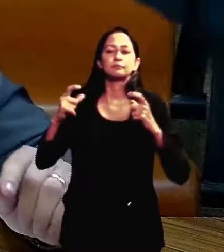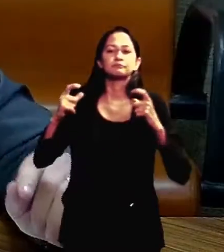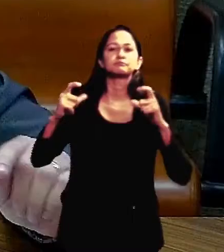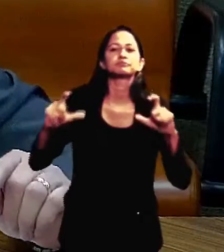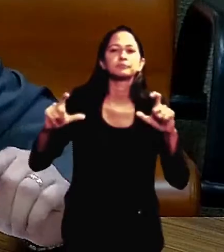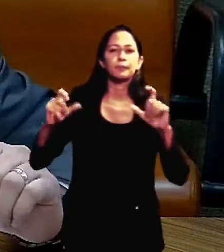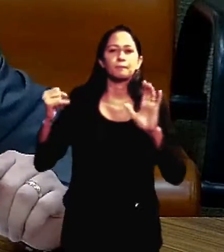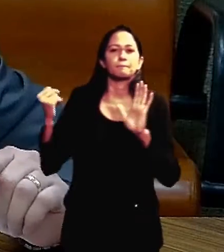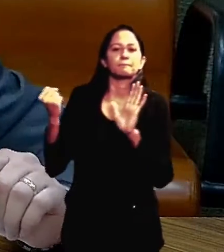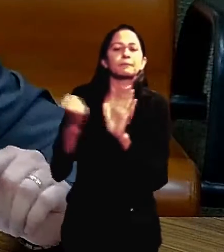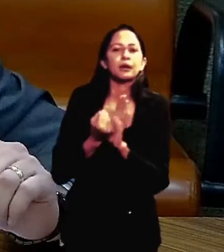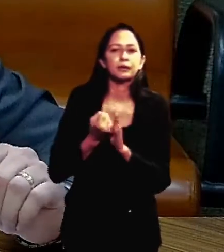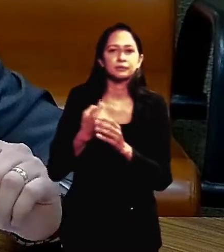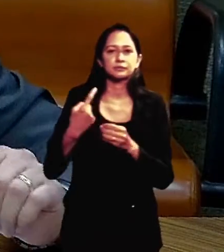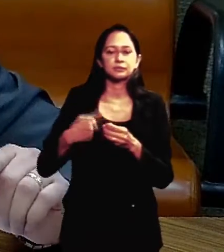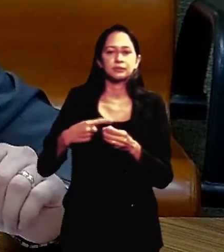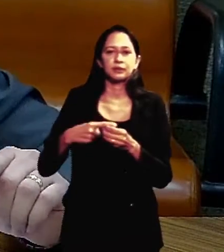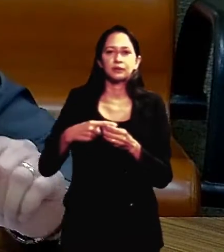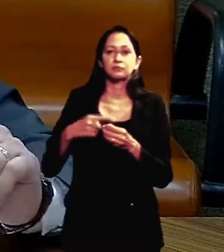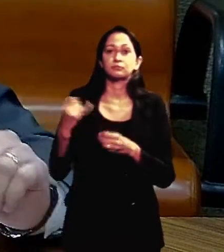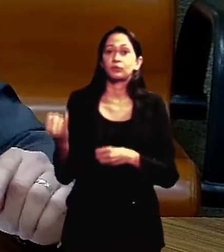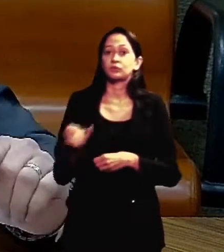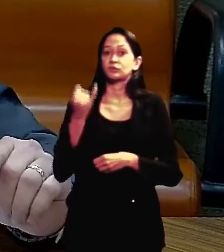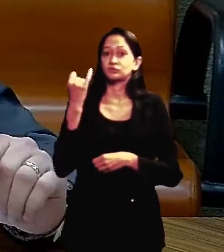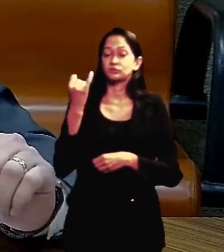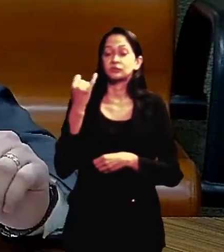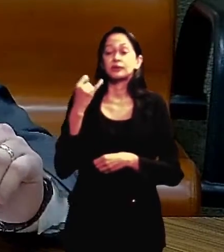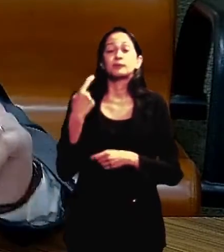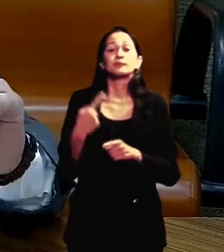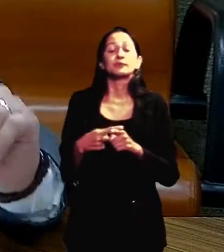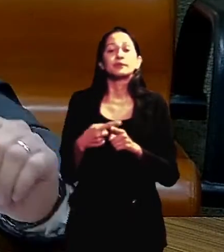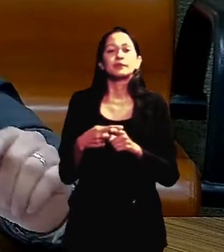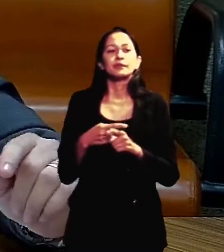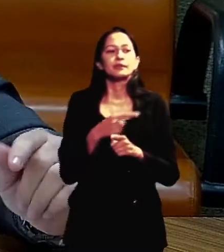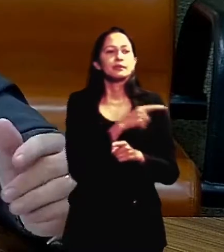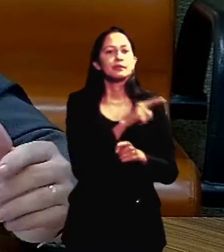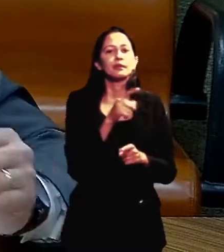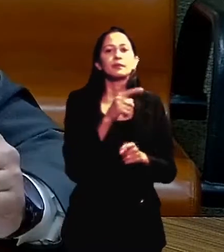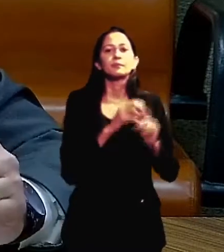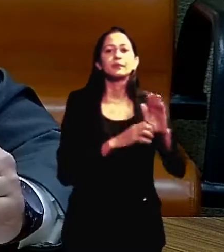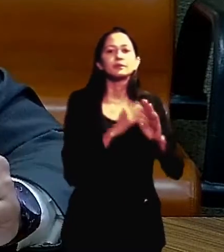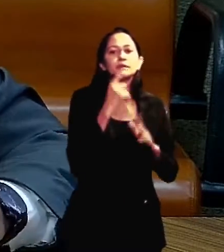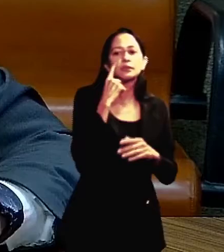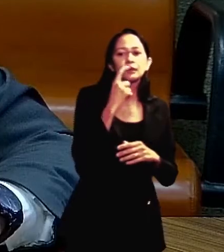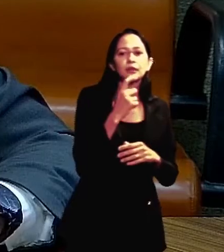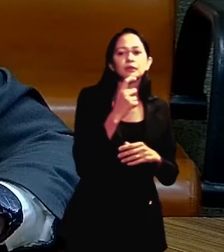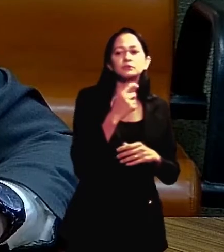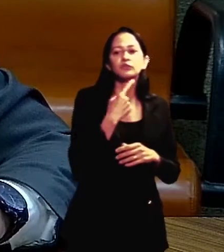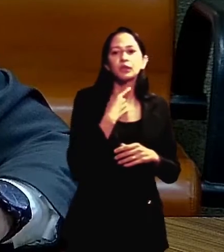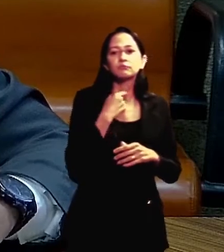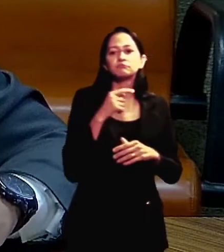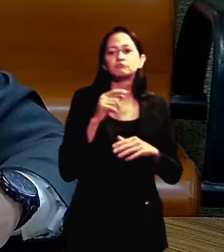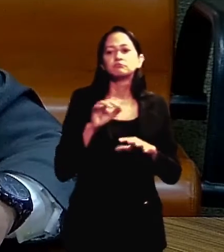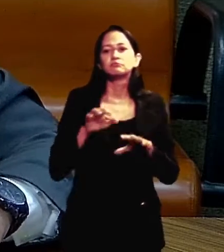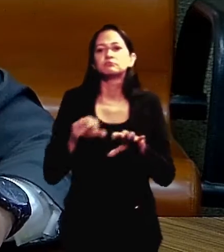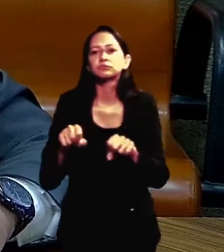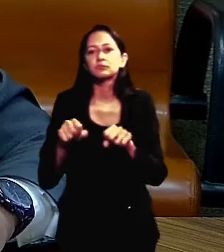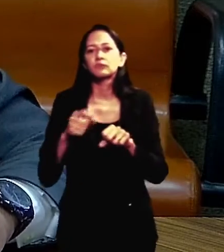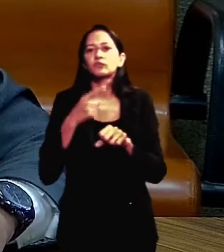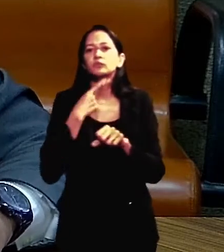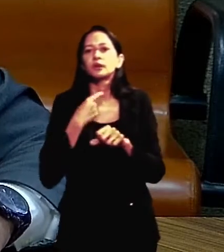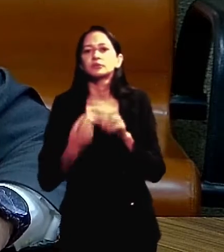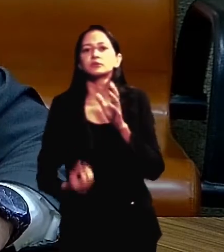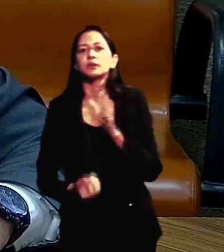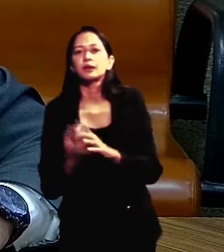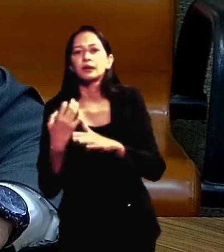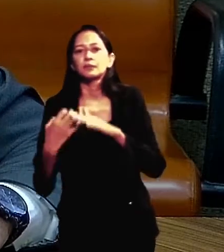atraem visibilidade em investimentos. Essa matéria foi feita em 2018 e elencando todas as cidades do Brasil que,